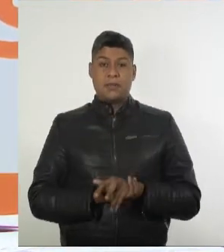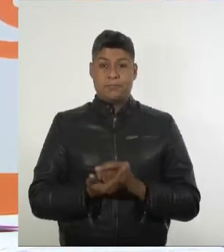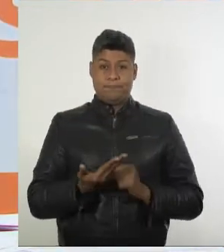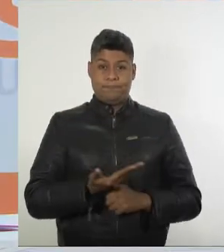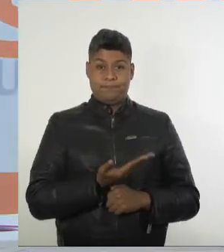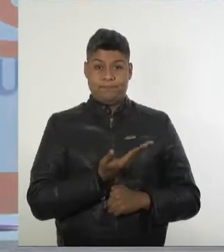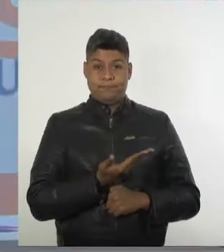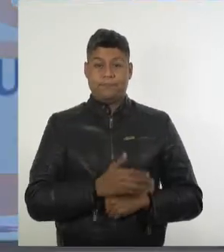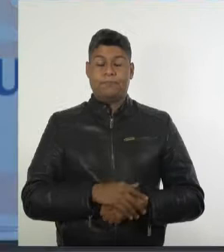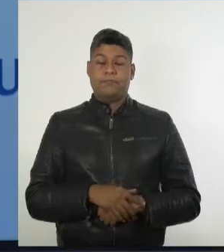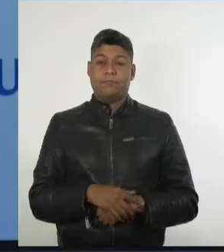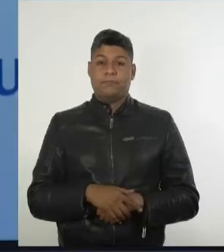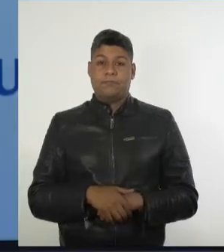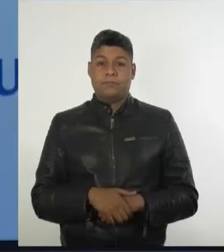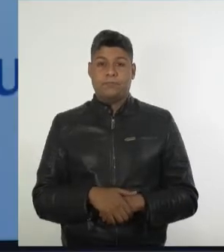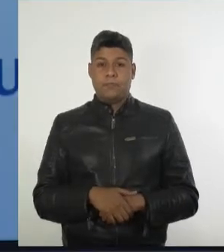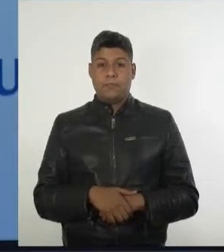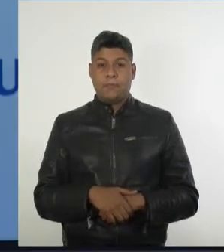Secretário Edson.